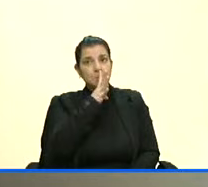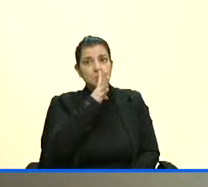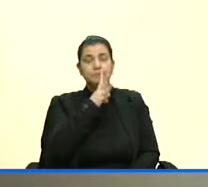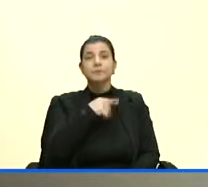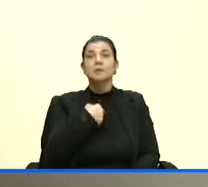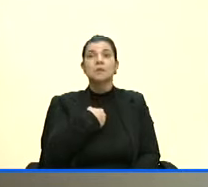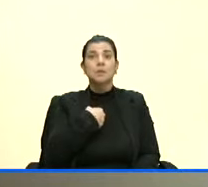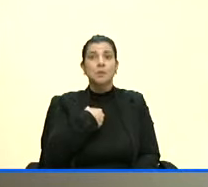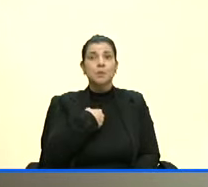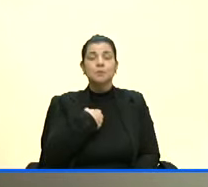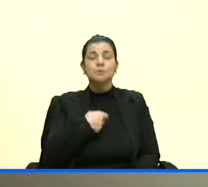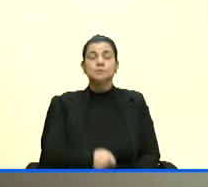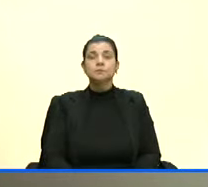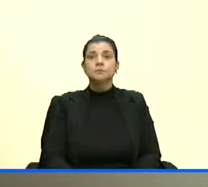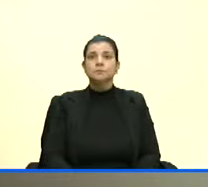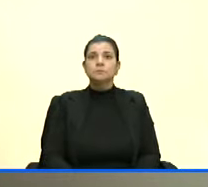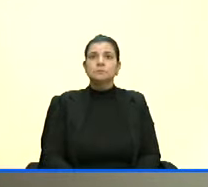E eu, assim,